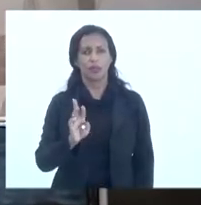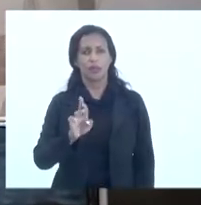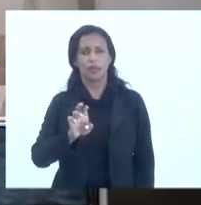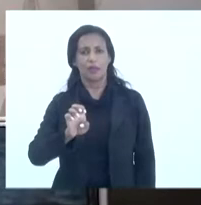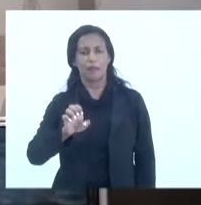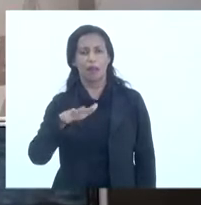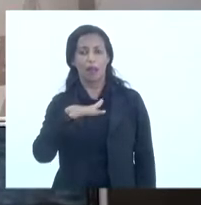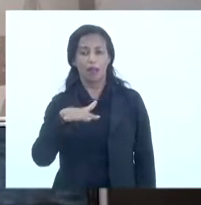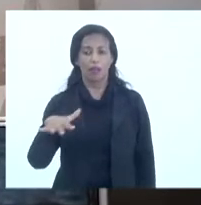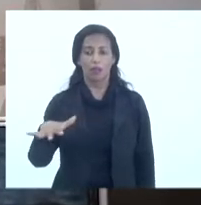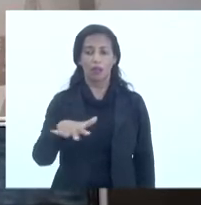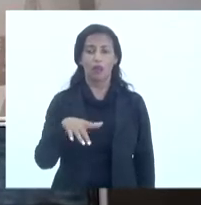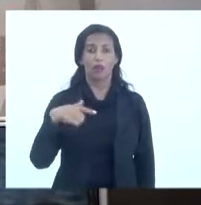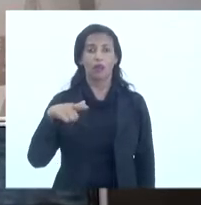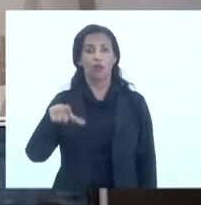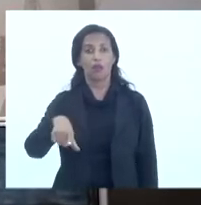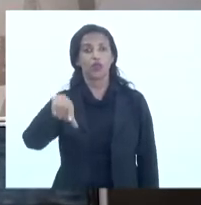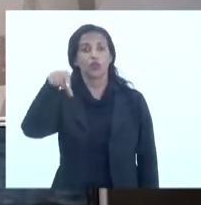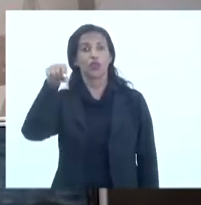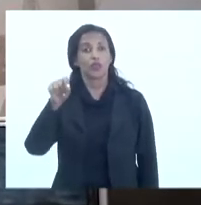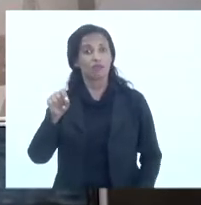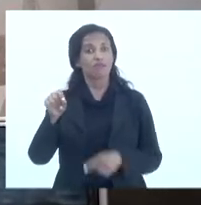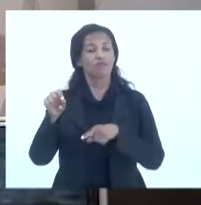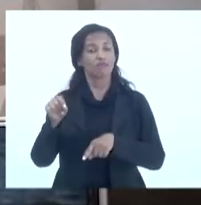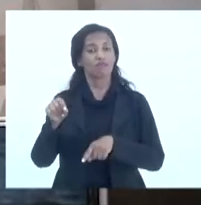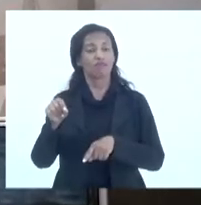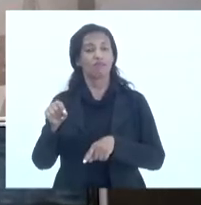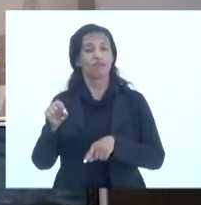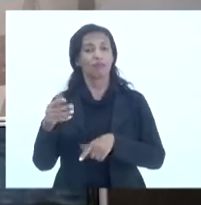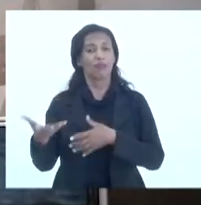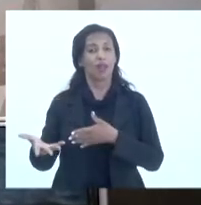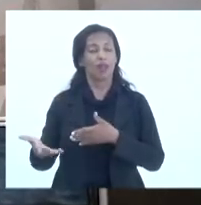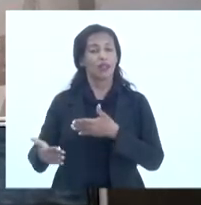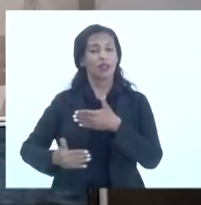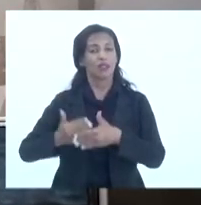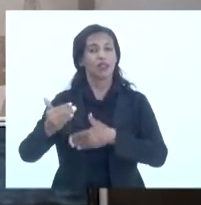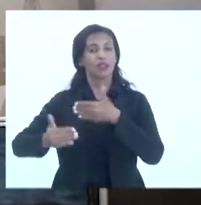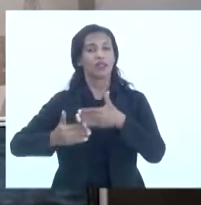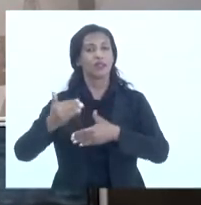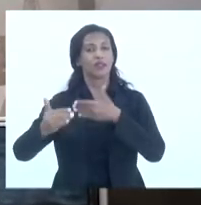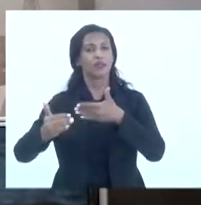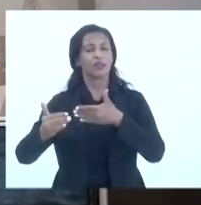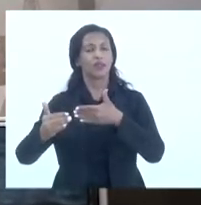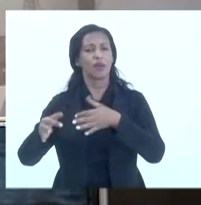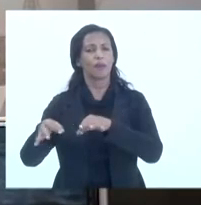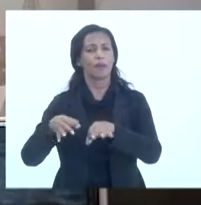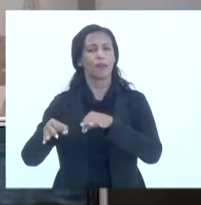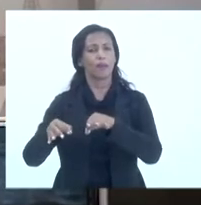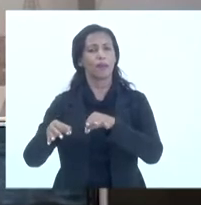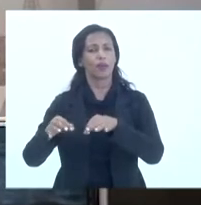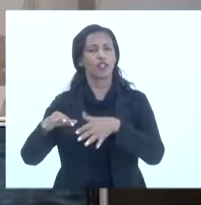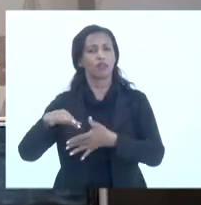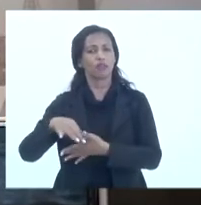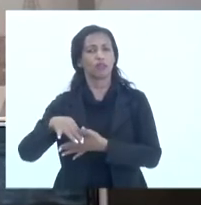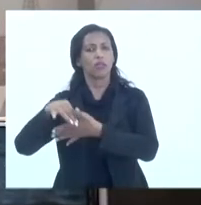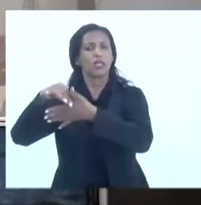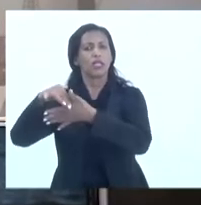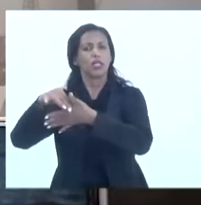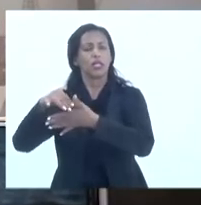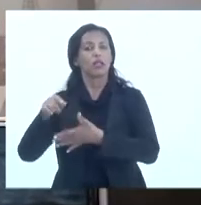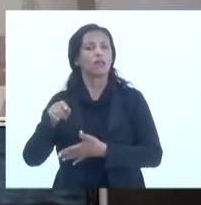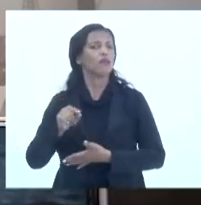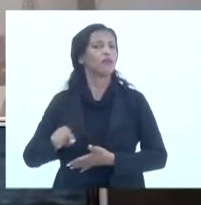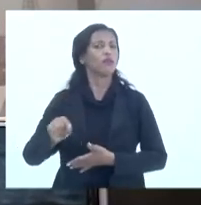região do Médio Paraíba foi escolhida pelo SEBRAE para desenvolver aqui o Projeto Líder. O Projeto Líder foi justamente